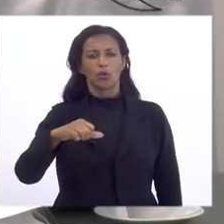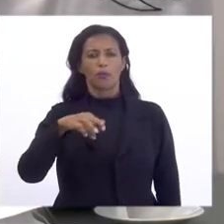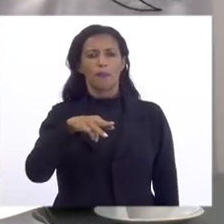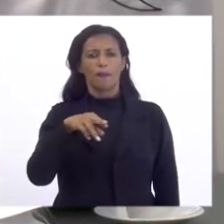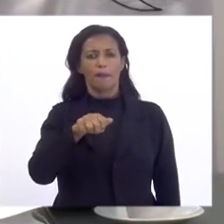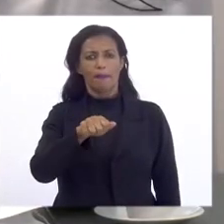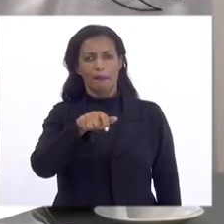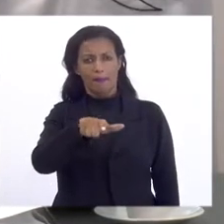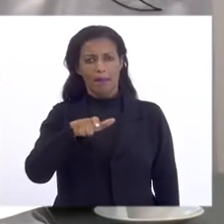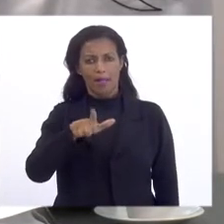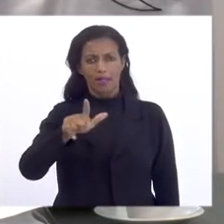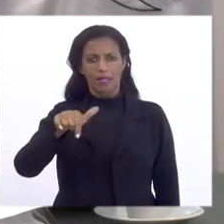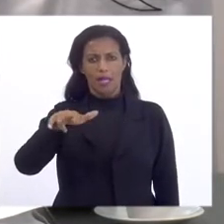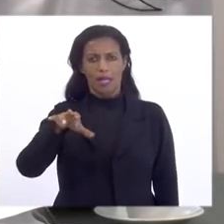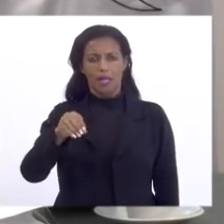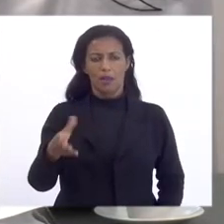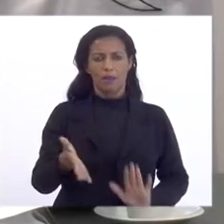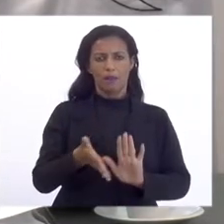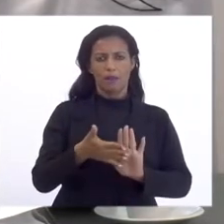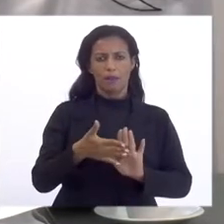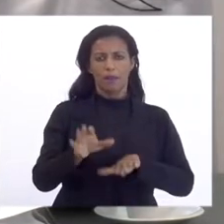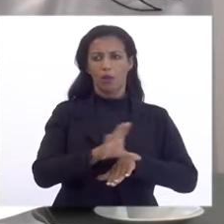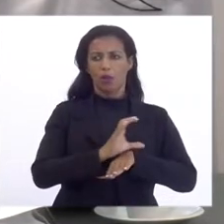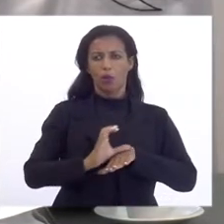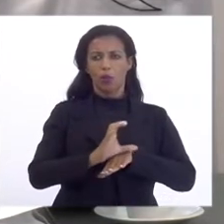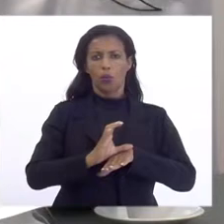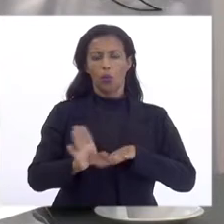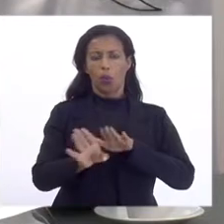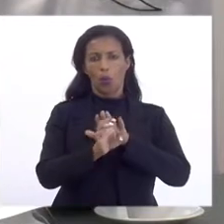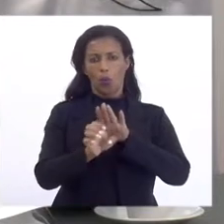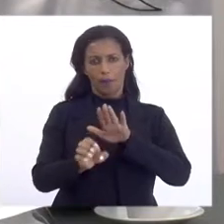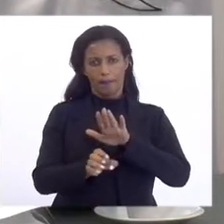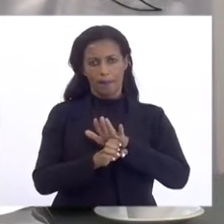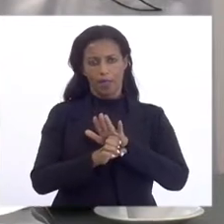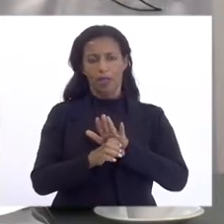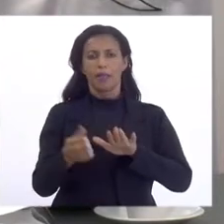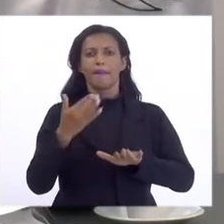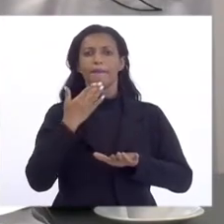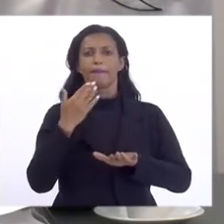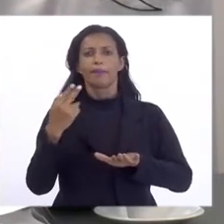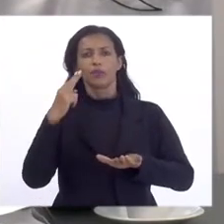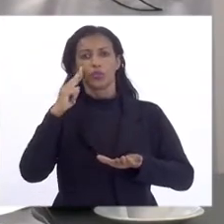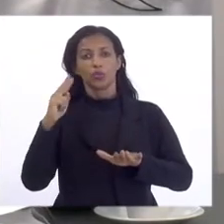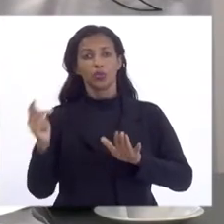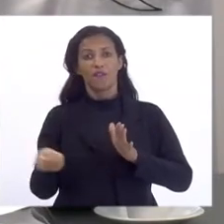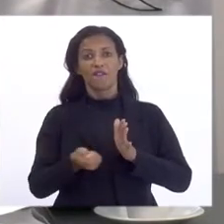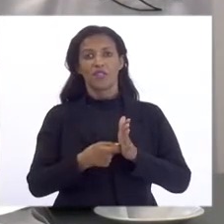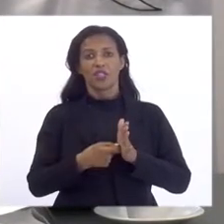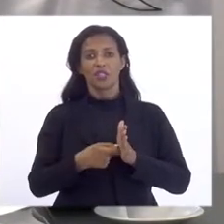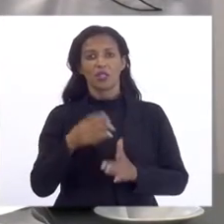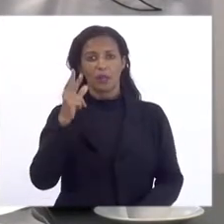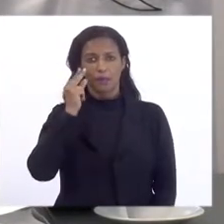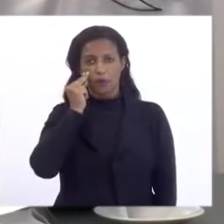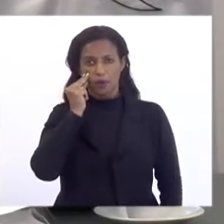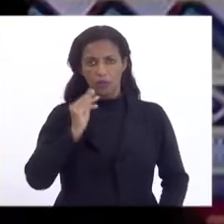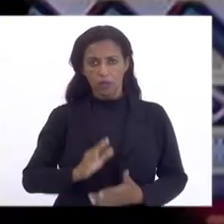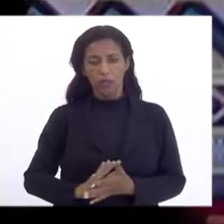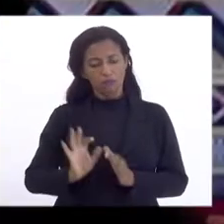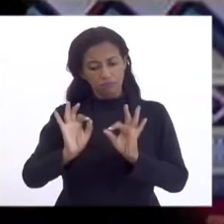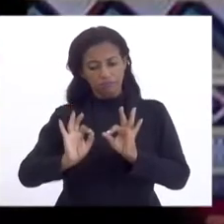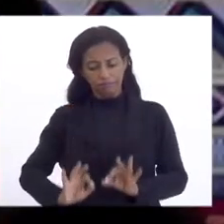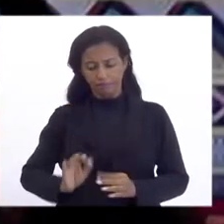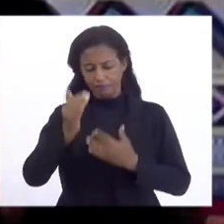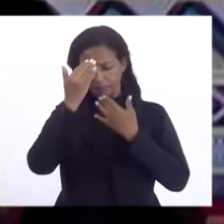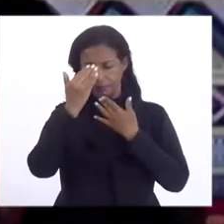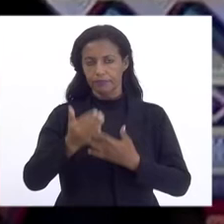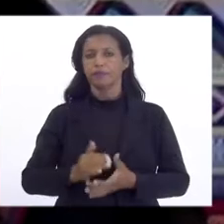Lemos. O parecer é pela constitucionalidade com emenda. Pedido de vista, deputada Mônica? Exato. Tá.